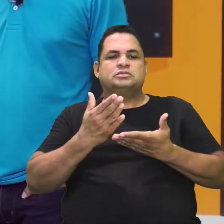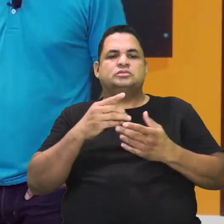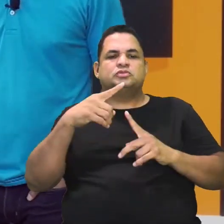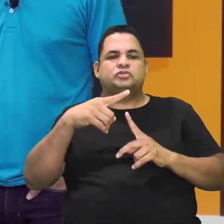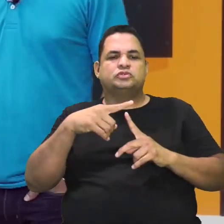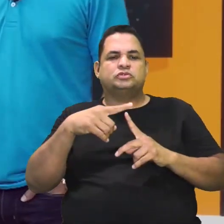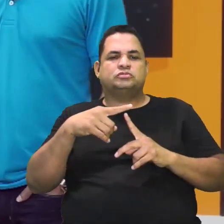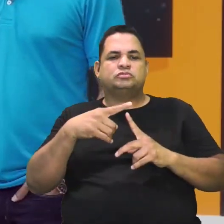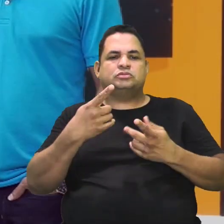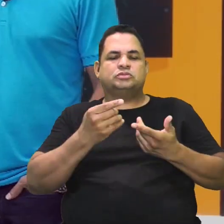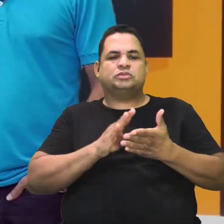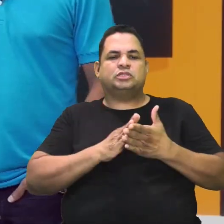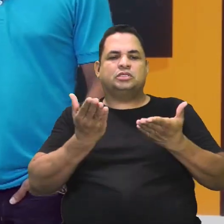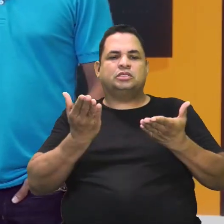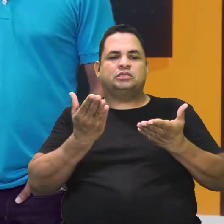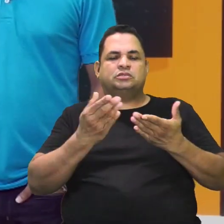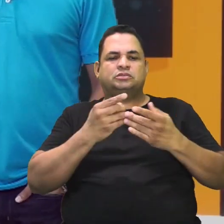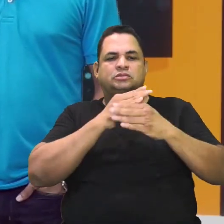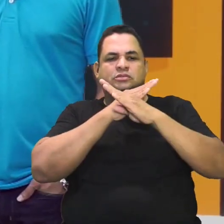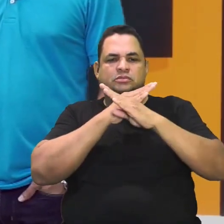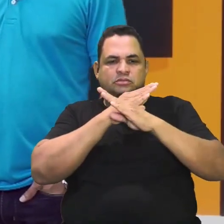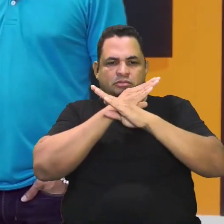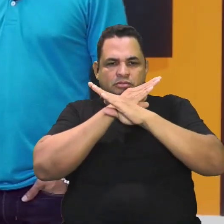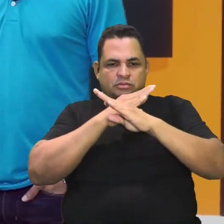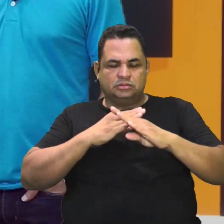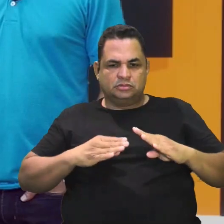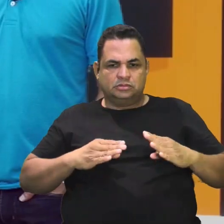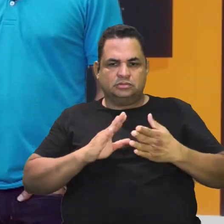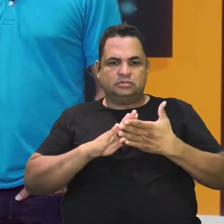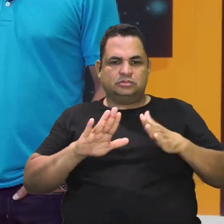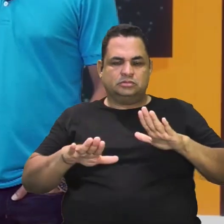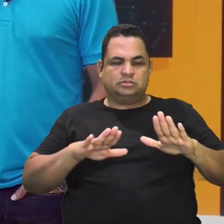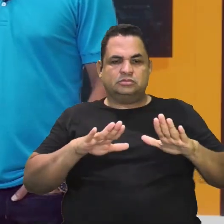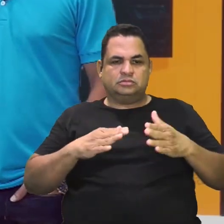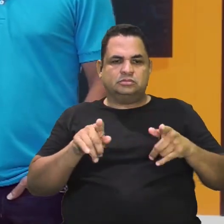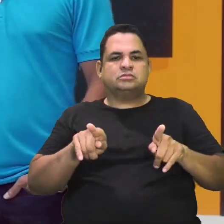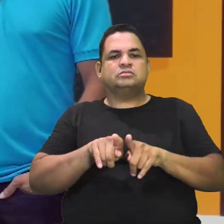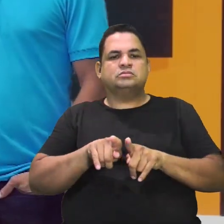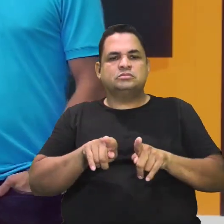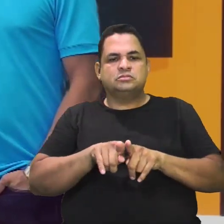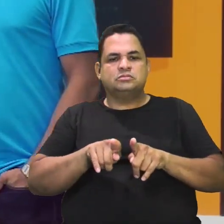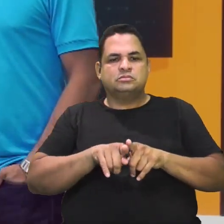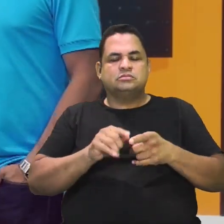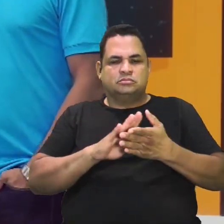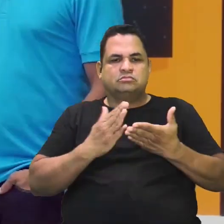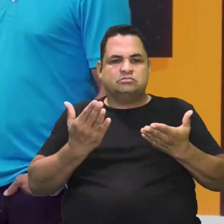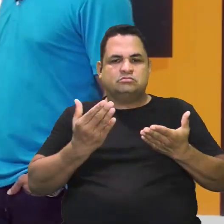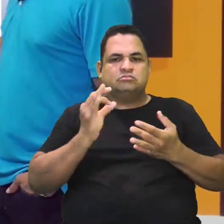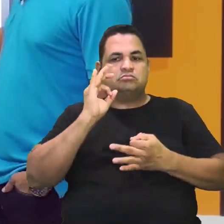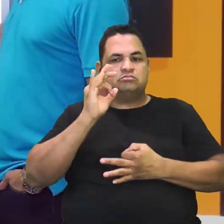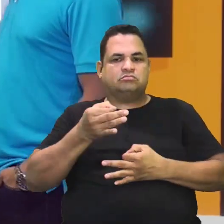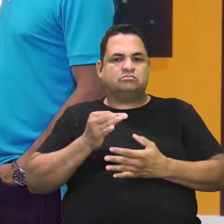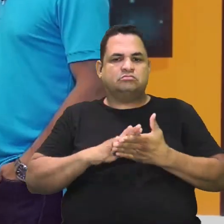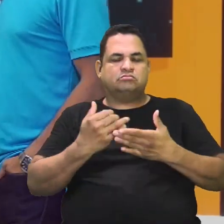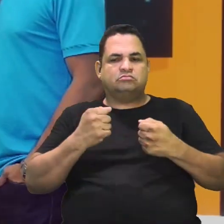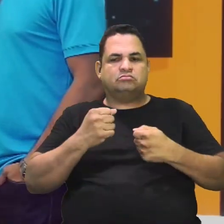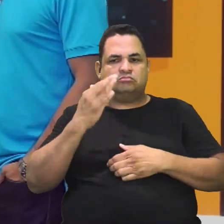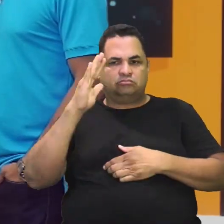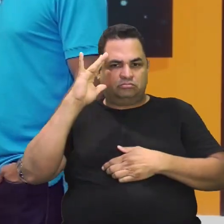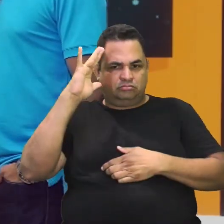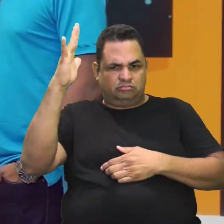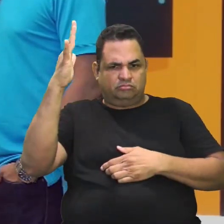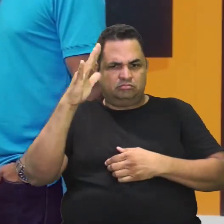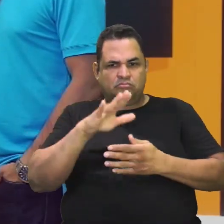retas concorrentes. Então, se a gente marcasse uma delas ali, dependendo da situação, também atenderia. É, porque eu poderia imaginar o seguinte,